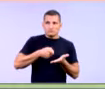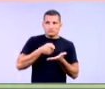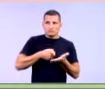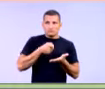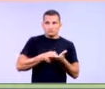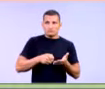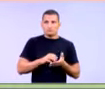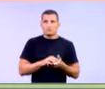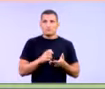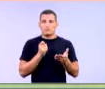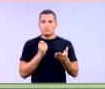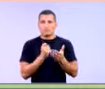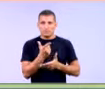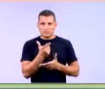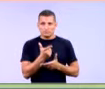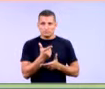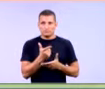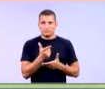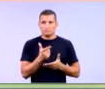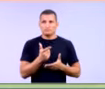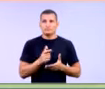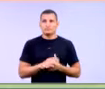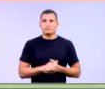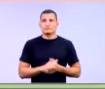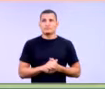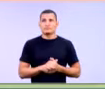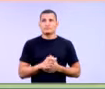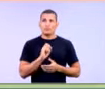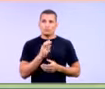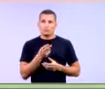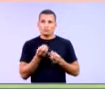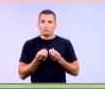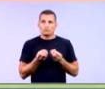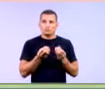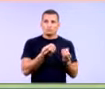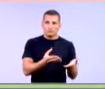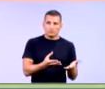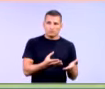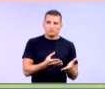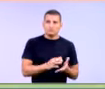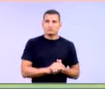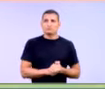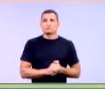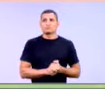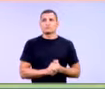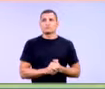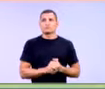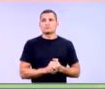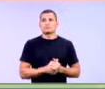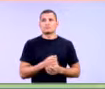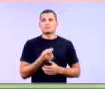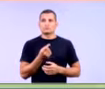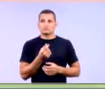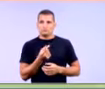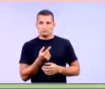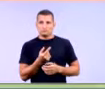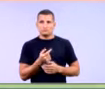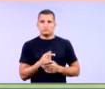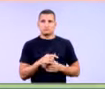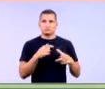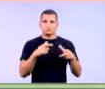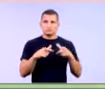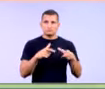obrigatoriamente pagar bolsa ou conceder benefícios equivalentes pelo serviço